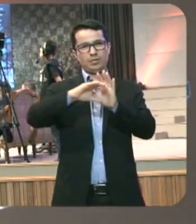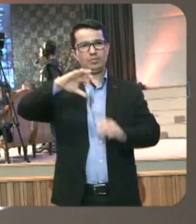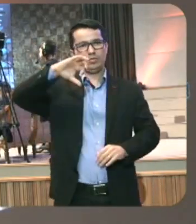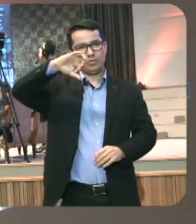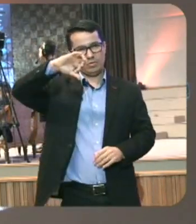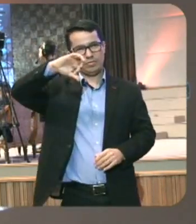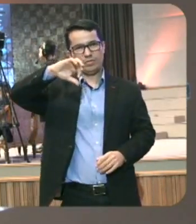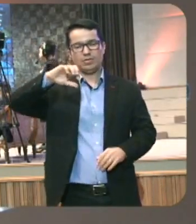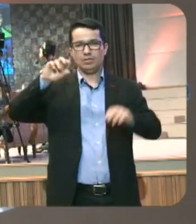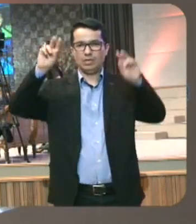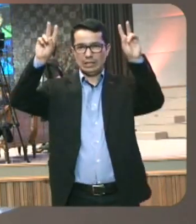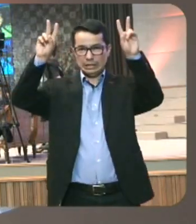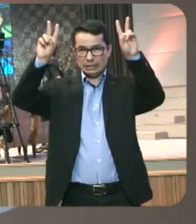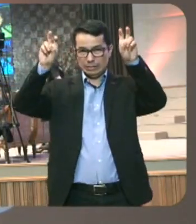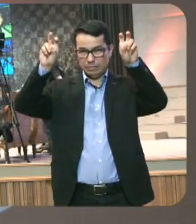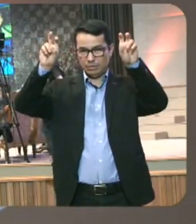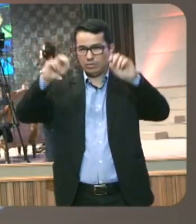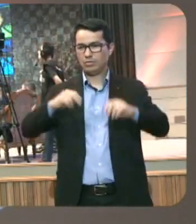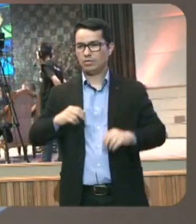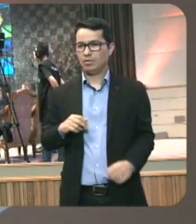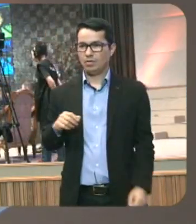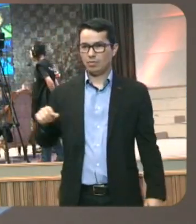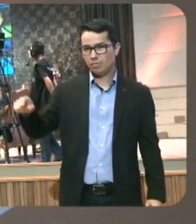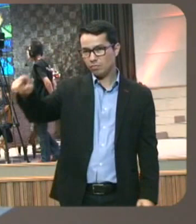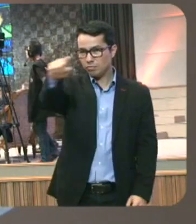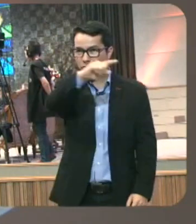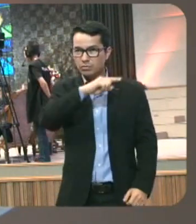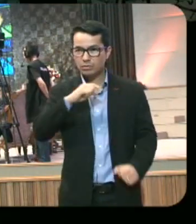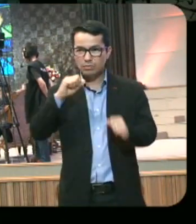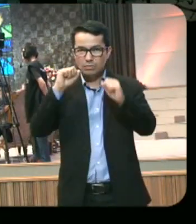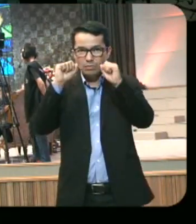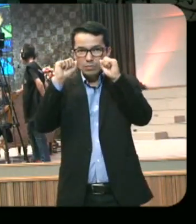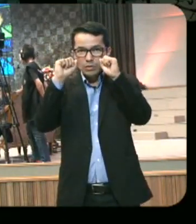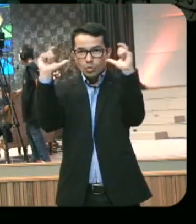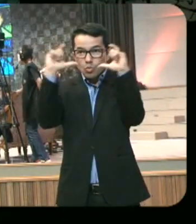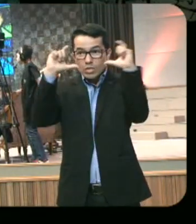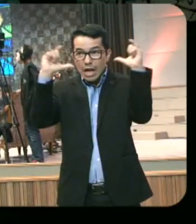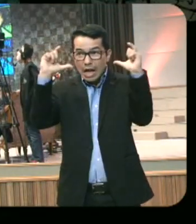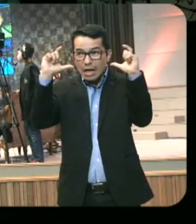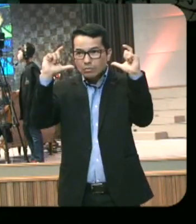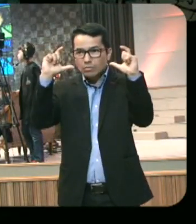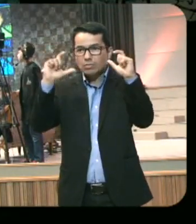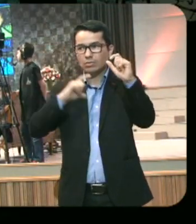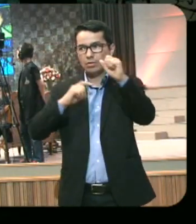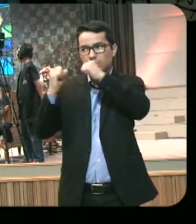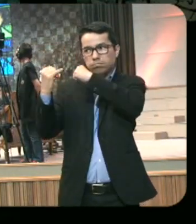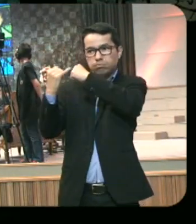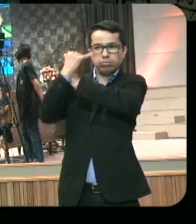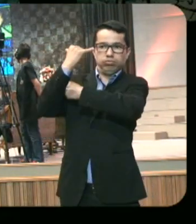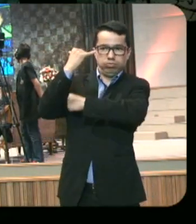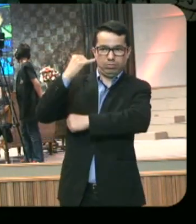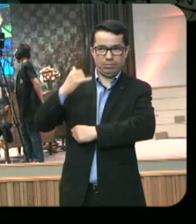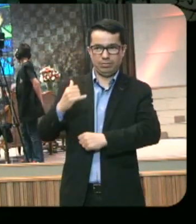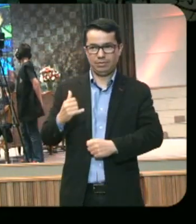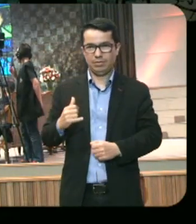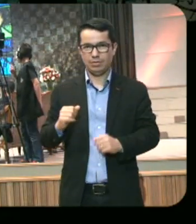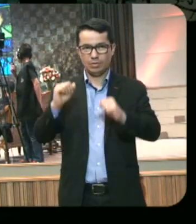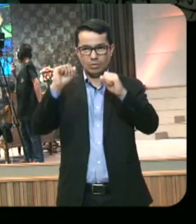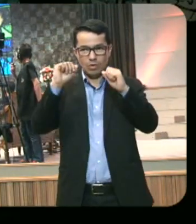título da mensagem é Cuidado, não seja enganado, né? Então diga para quem está perto de você,